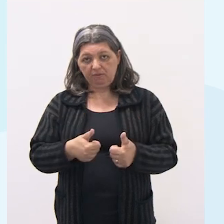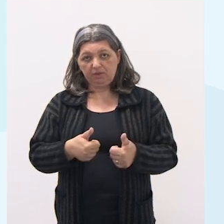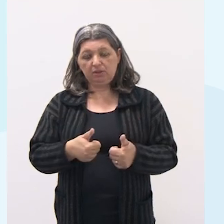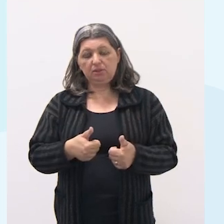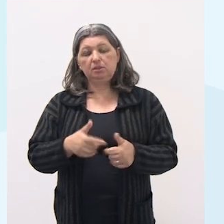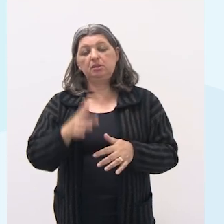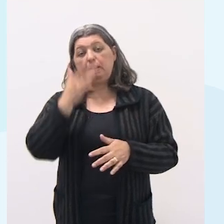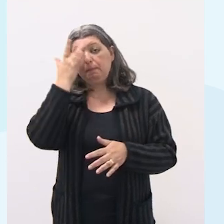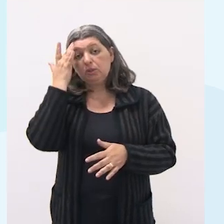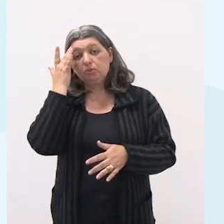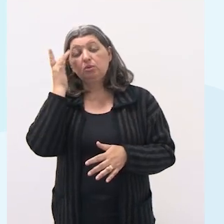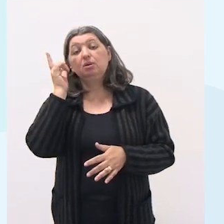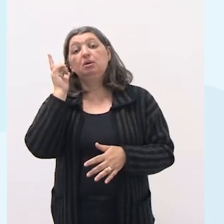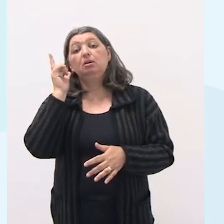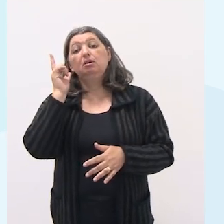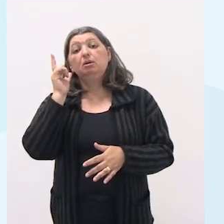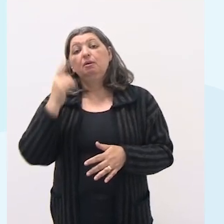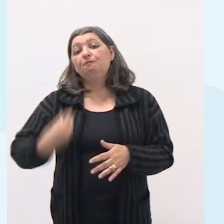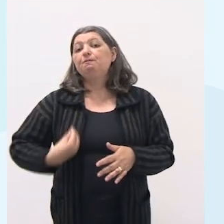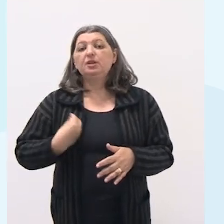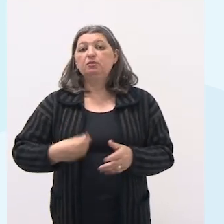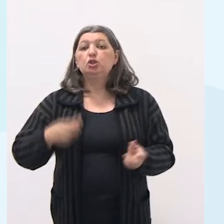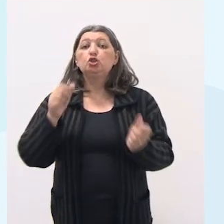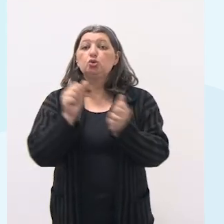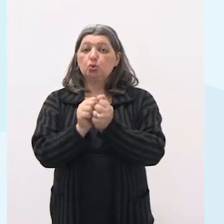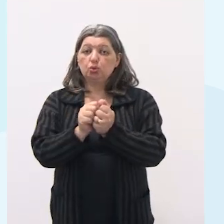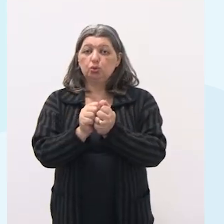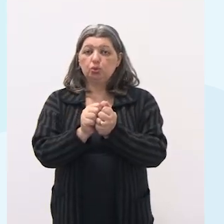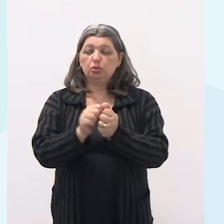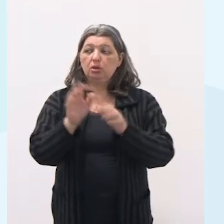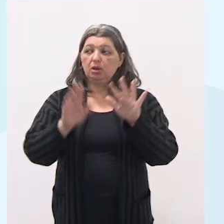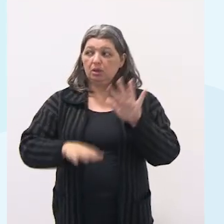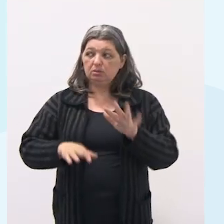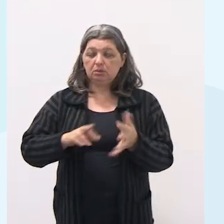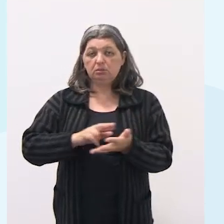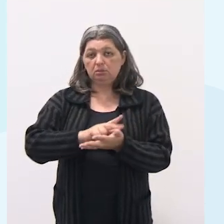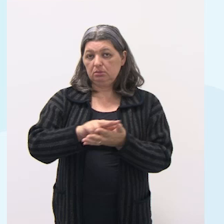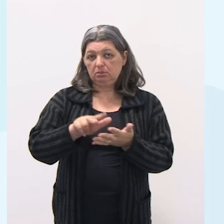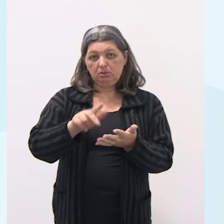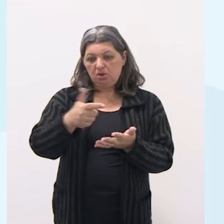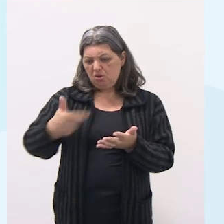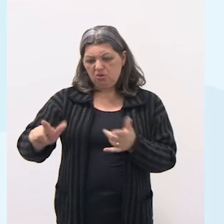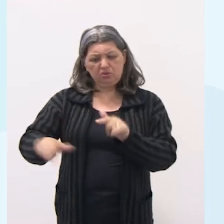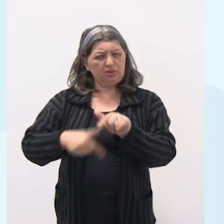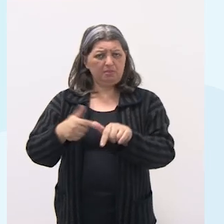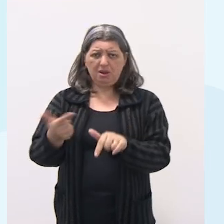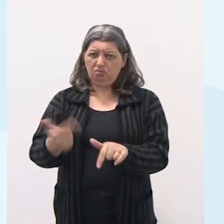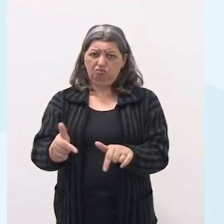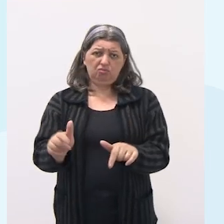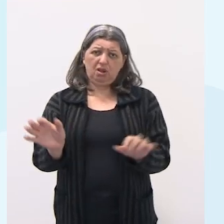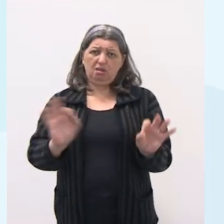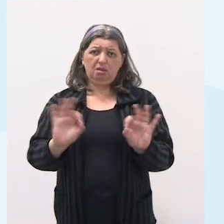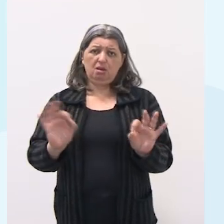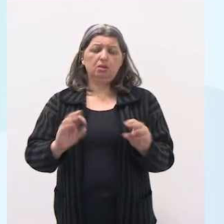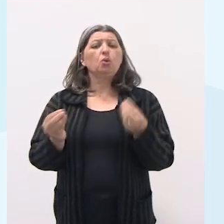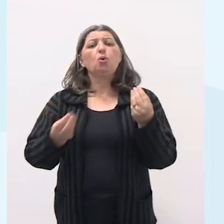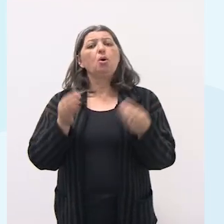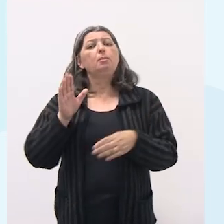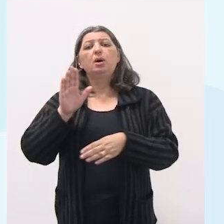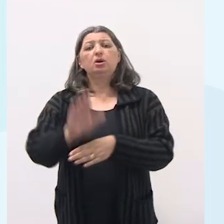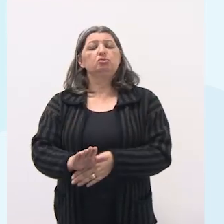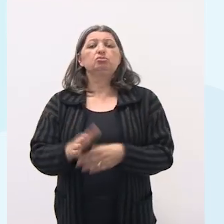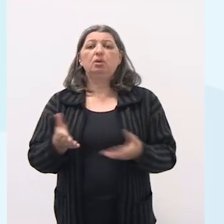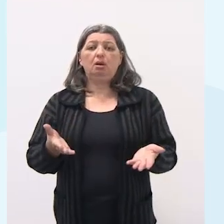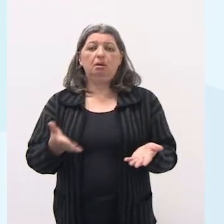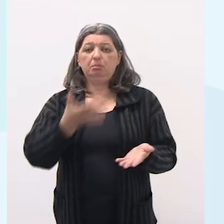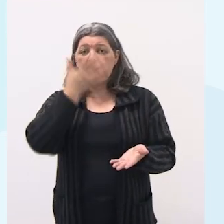pessoa com deficiência, muitas vezes ela também não vai ter outro trabalho para ela poder ajudar ou cuidar